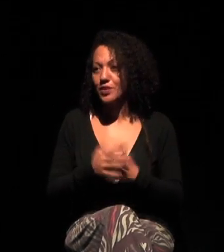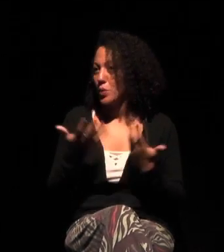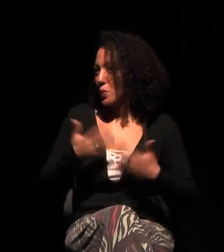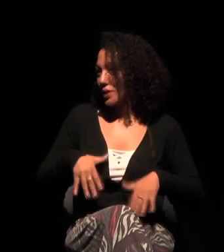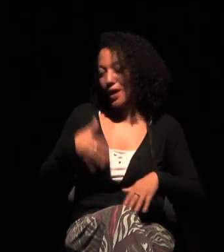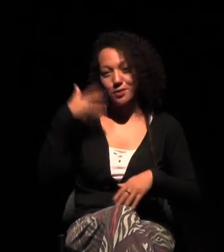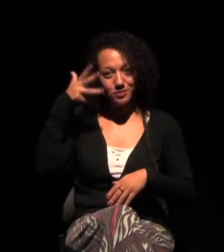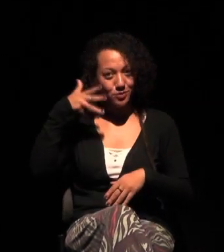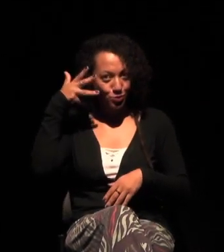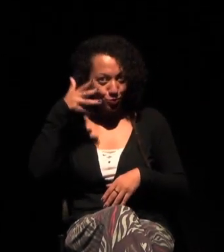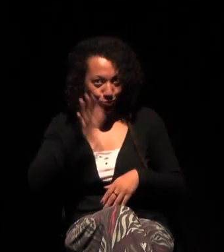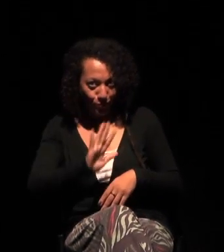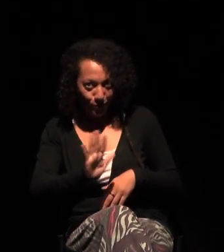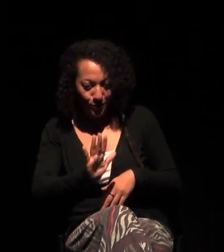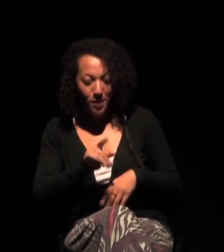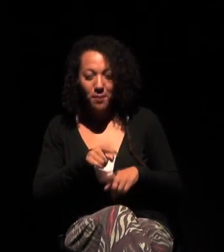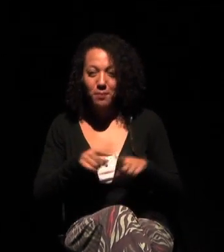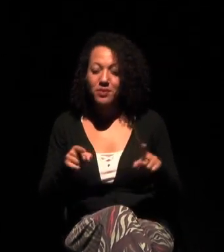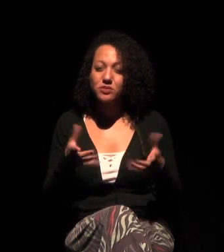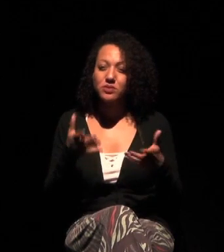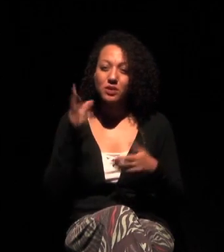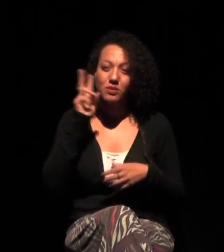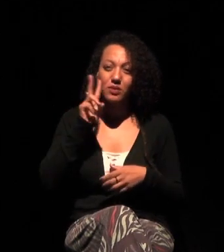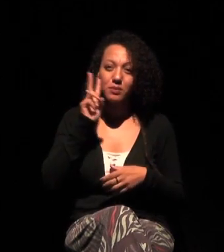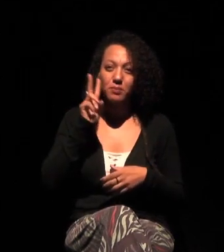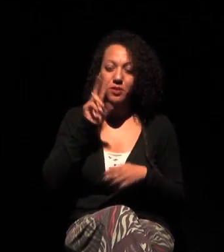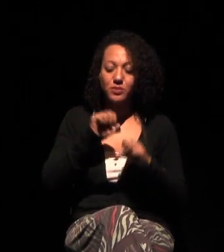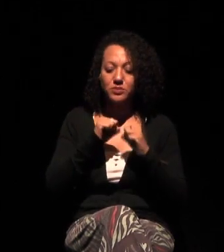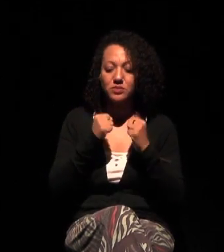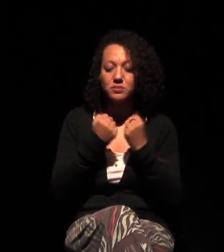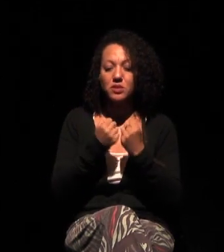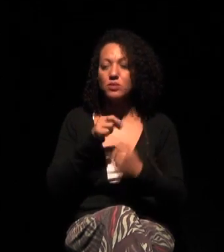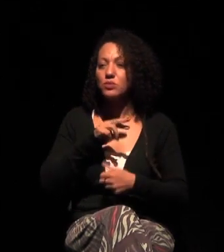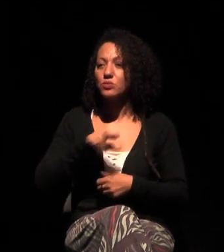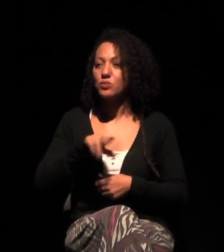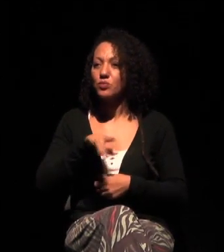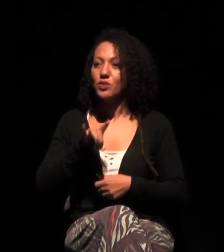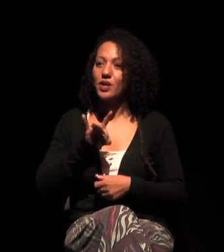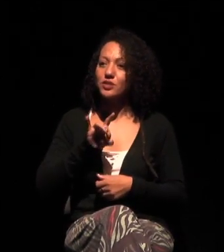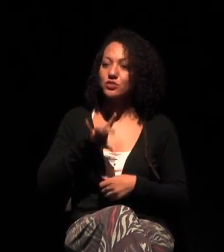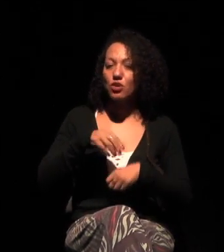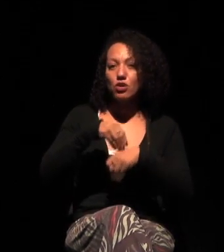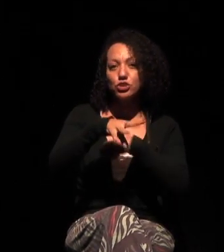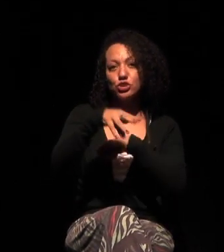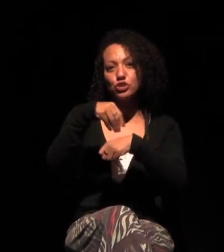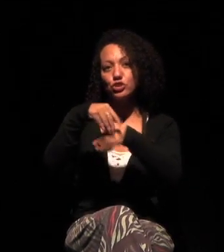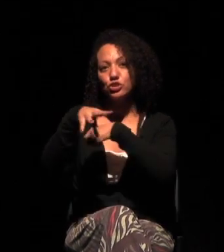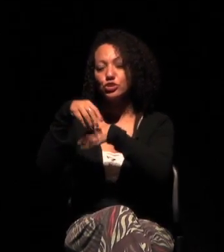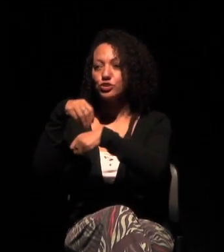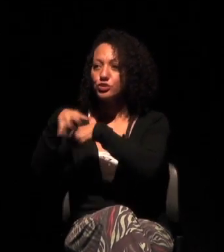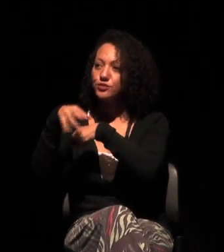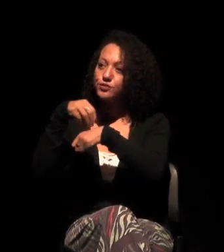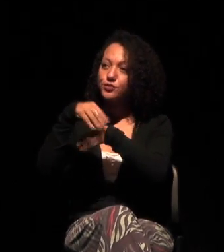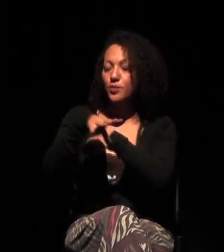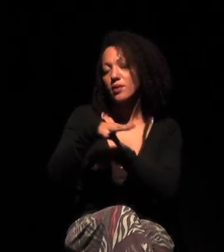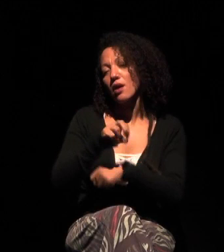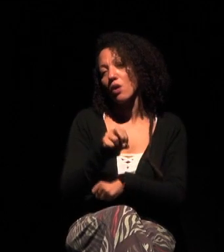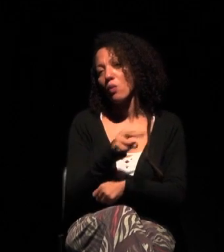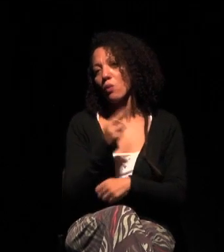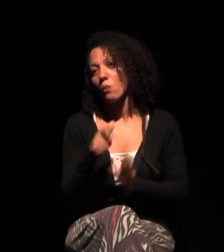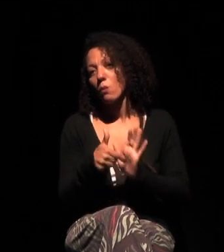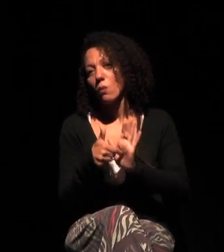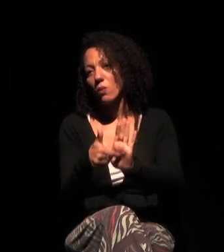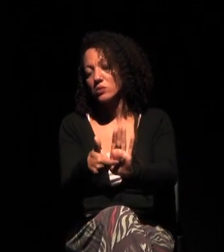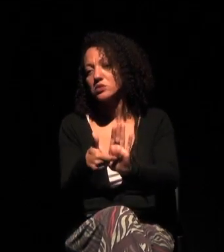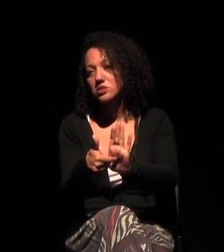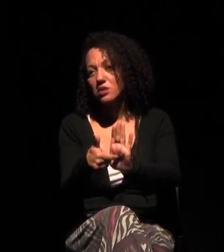discurso apenas lembrar que uma função do seminário não é só divulgar o ou expor publicamente